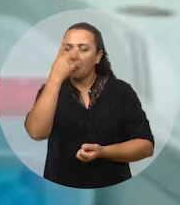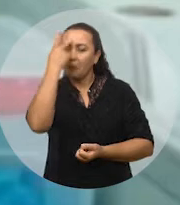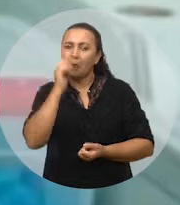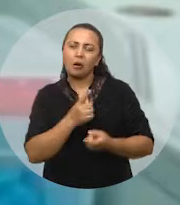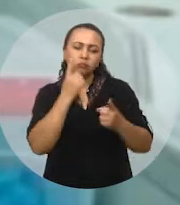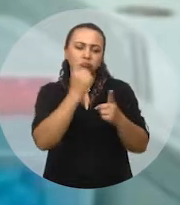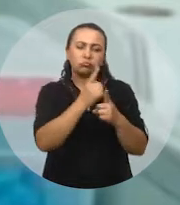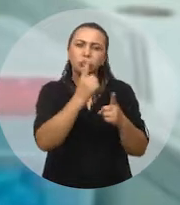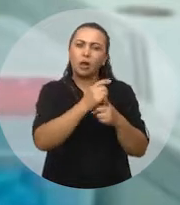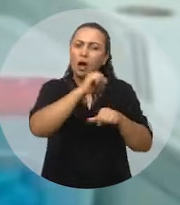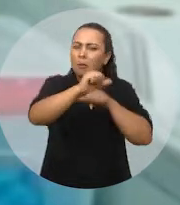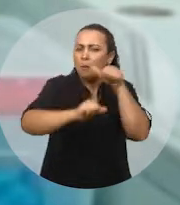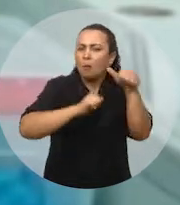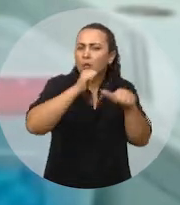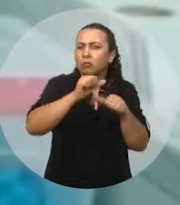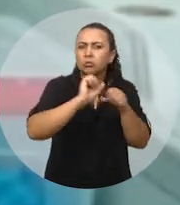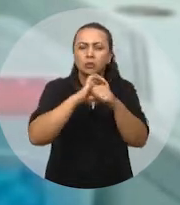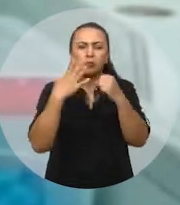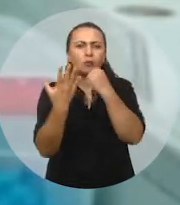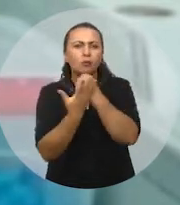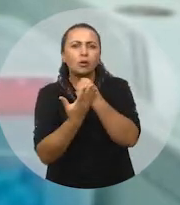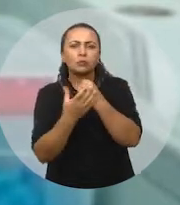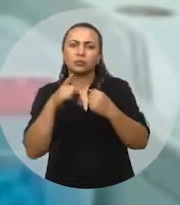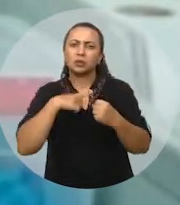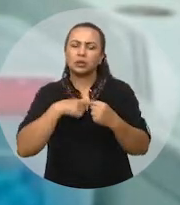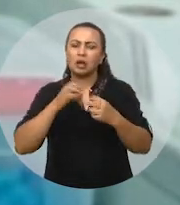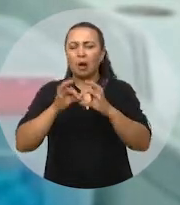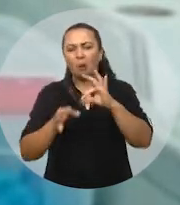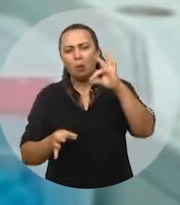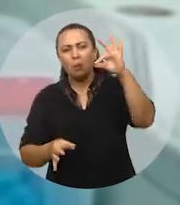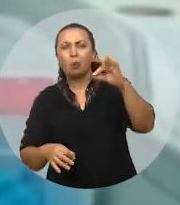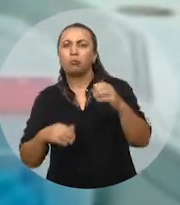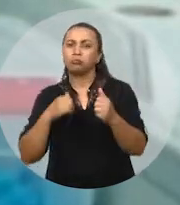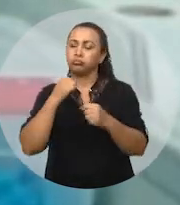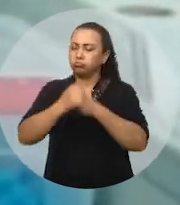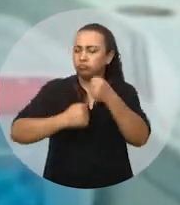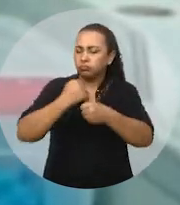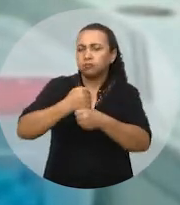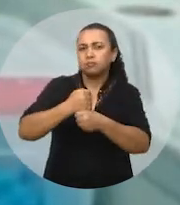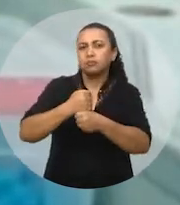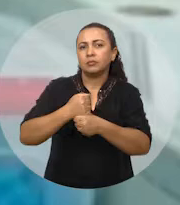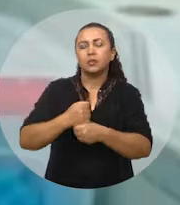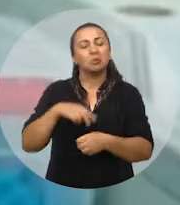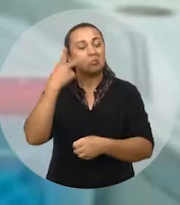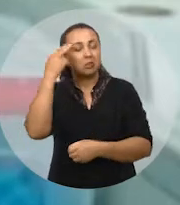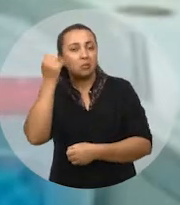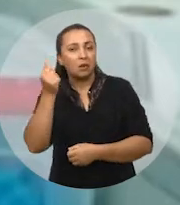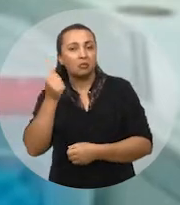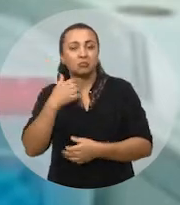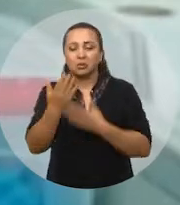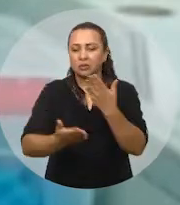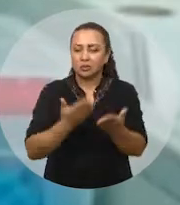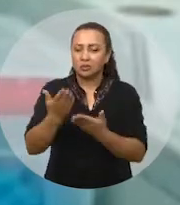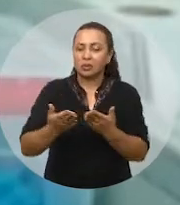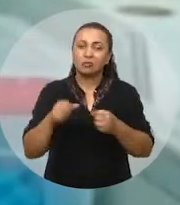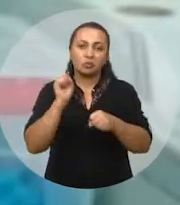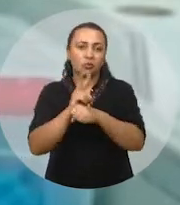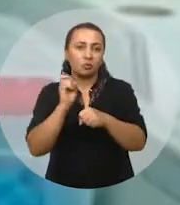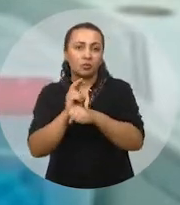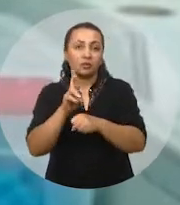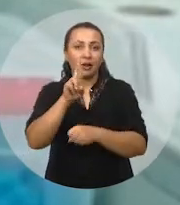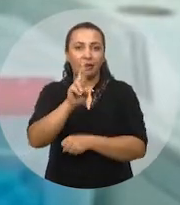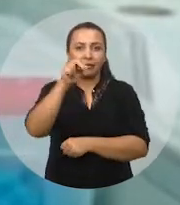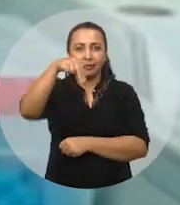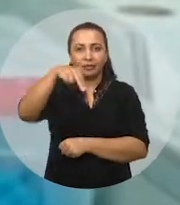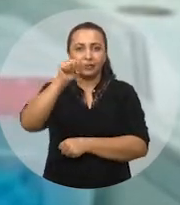identificação de mutações que esse vírus vai sofrendo ao longo do tempo. Uma coisa que é comum, uma vez que trata-se de um vírus de